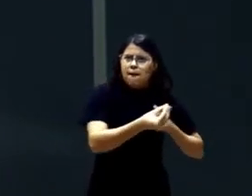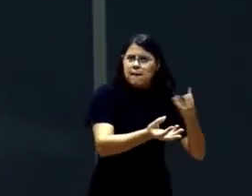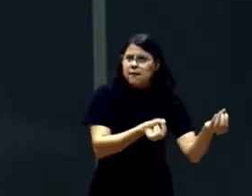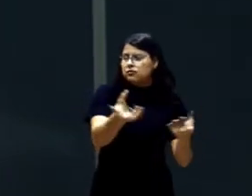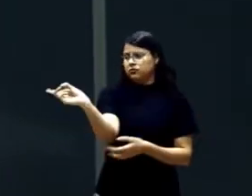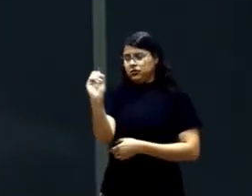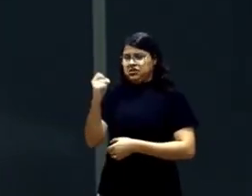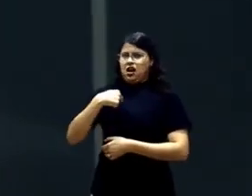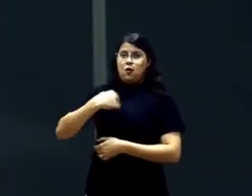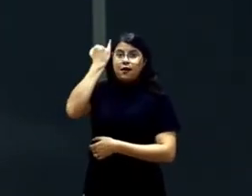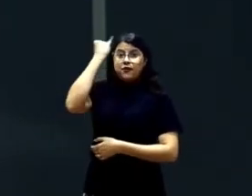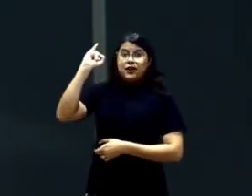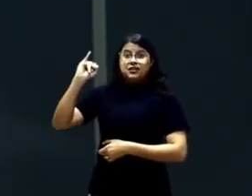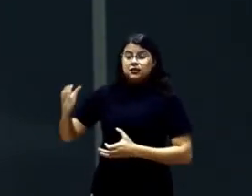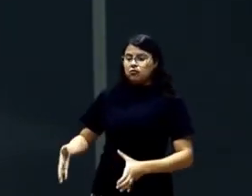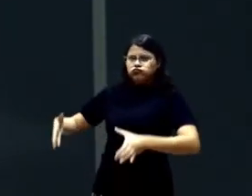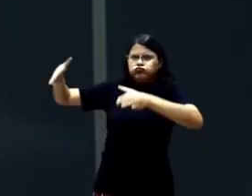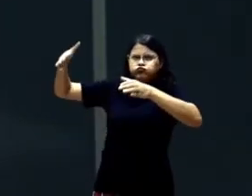ainda maior.